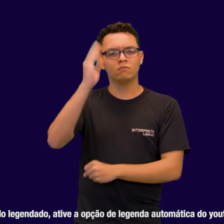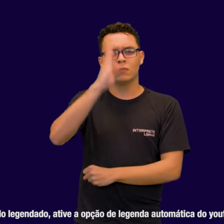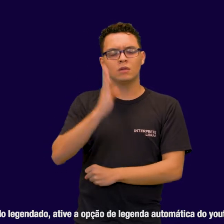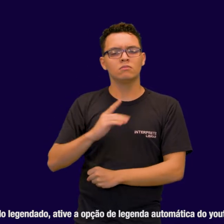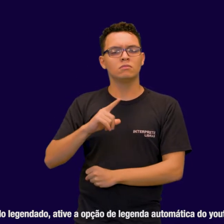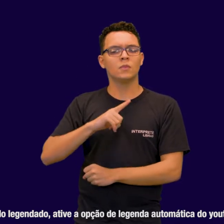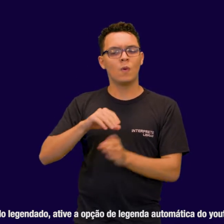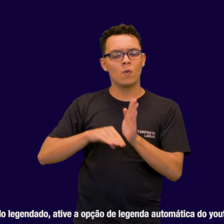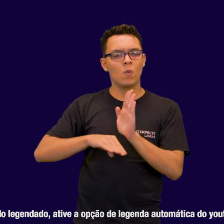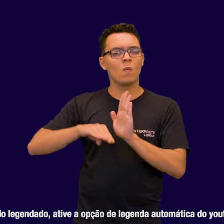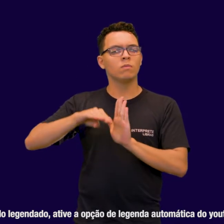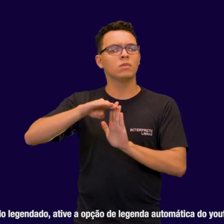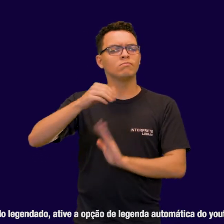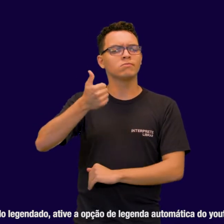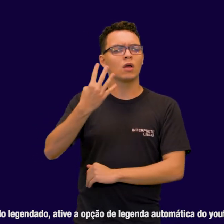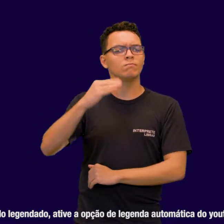um aumento de